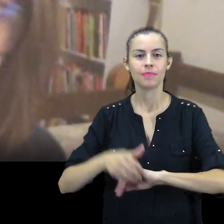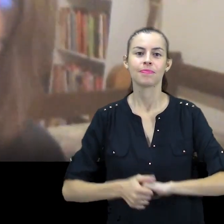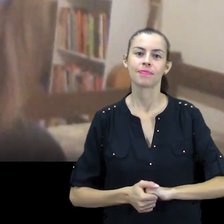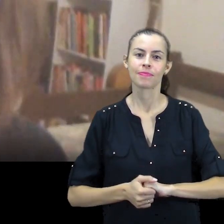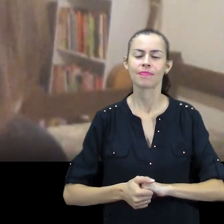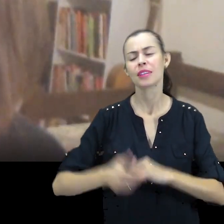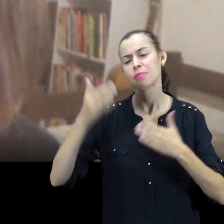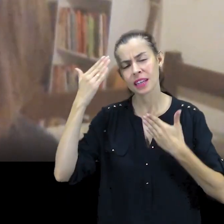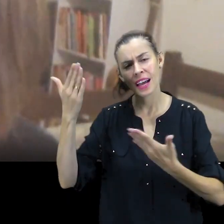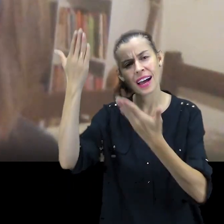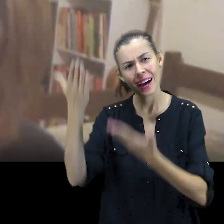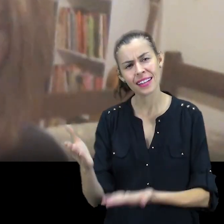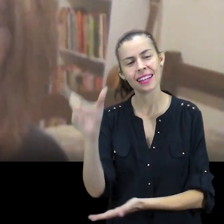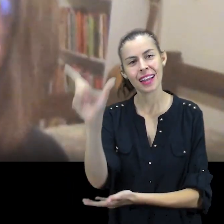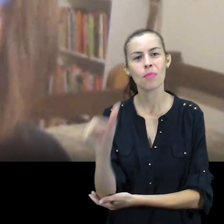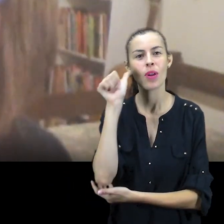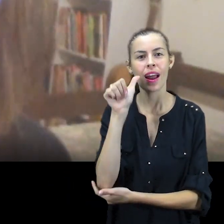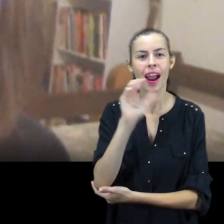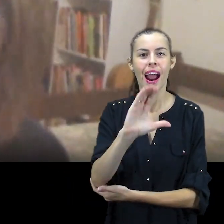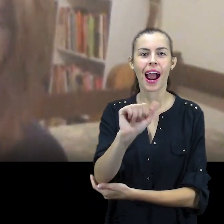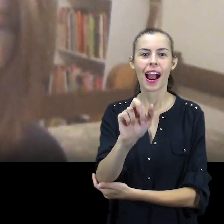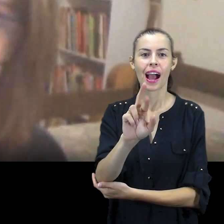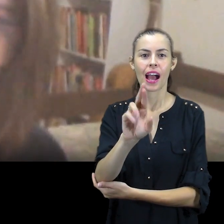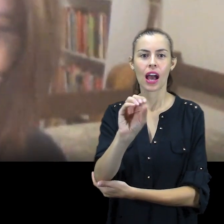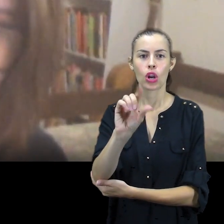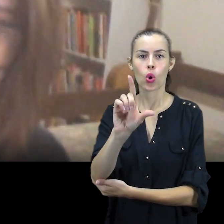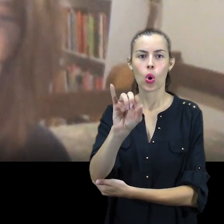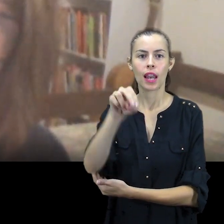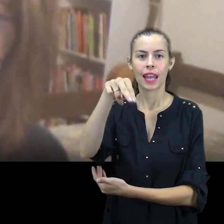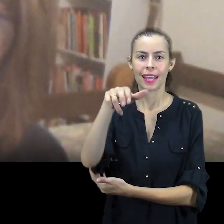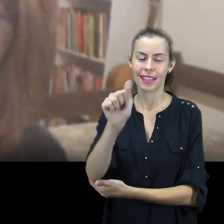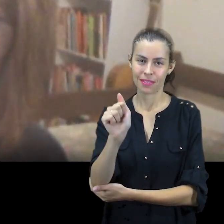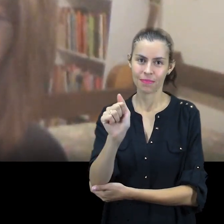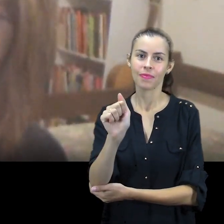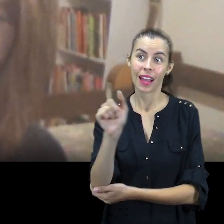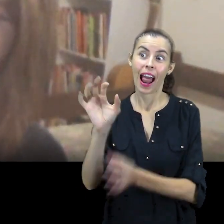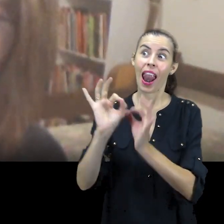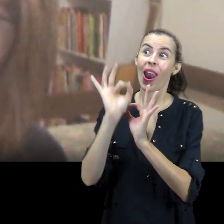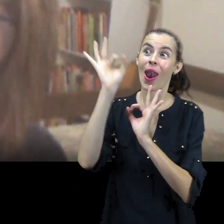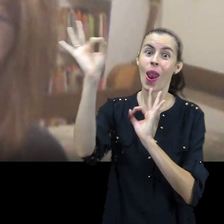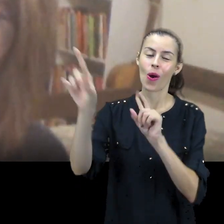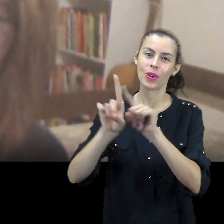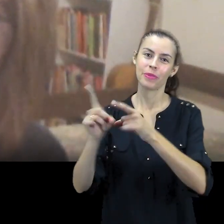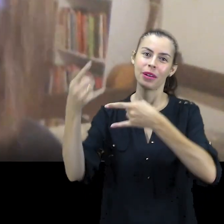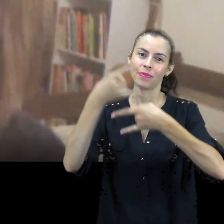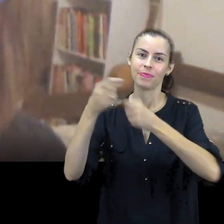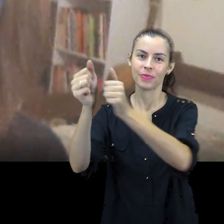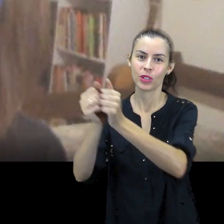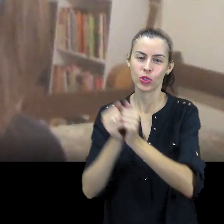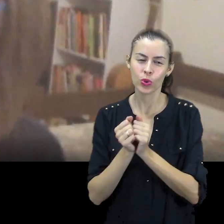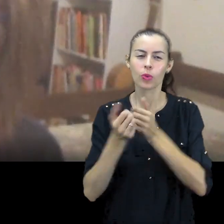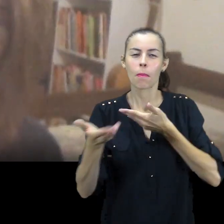na Unicamp, Carolina. Recebemos você, ainda que de maneira distante, né? Mas com esse diálogo que está